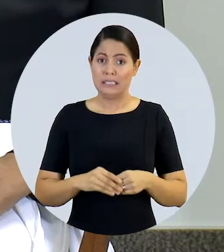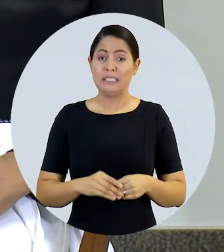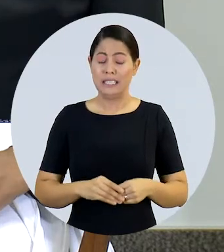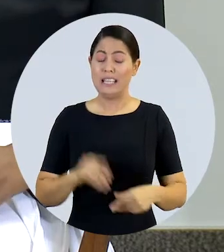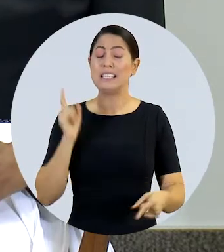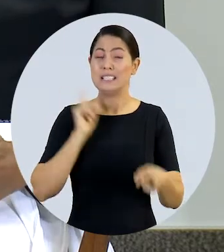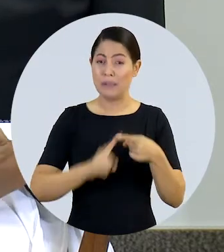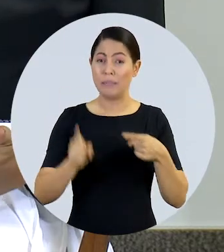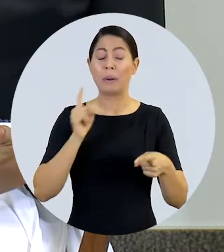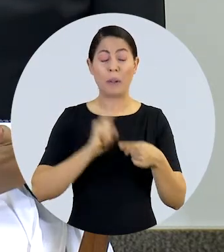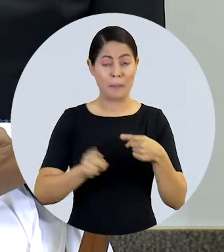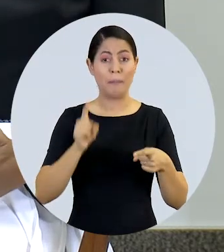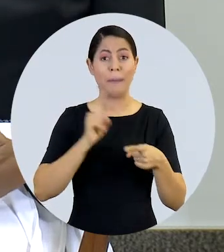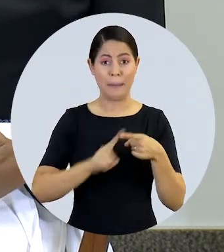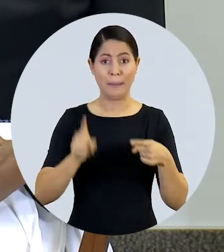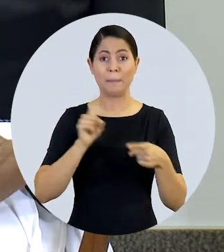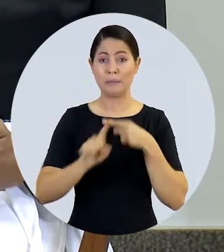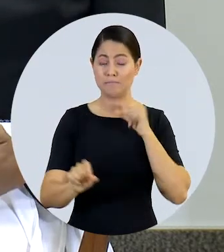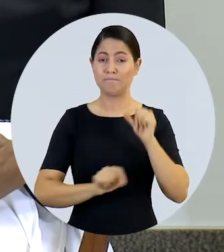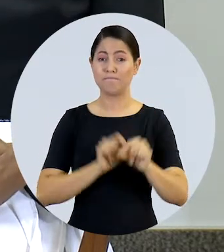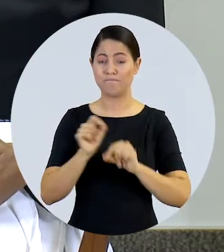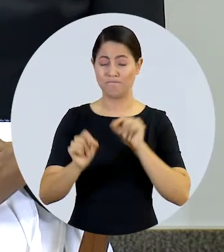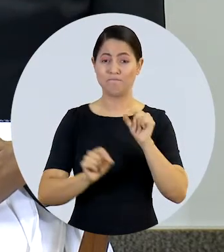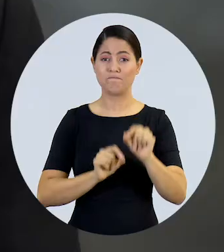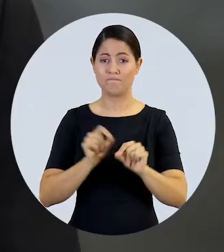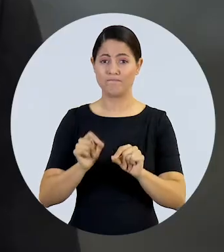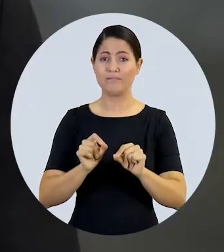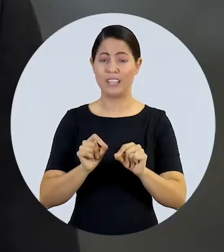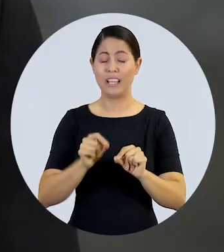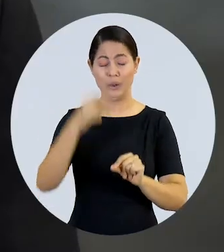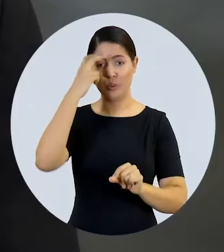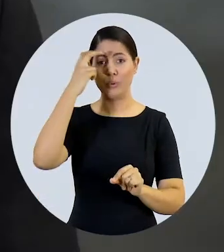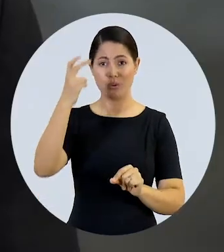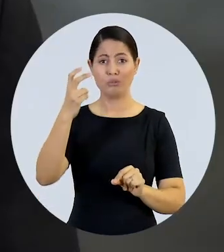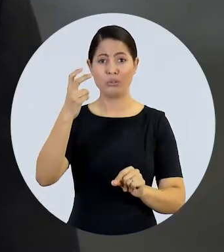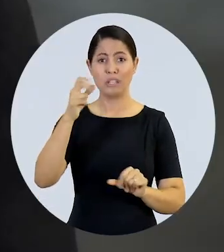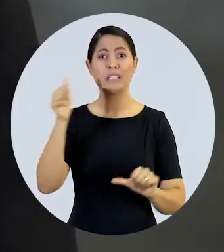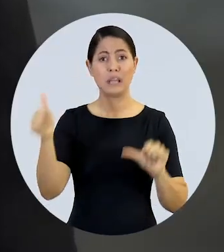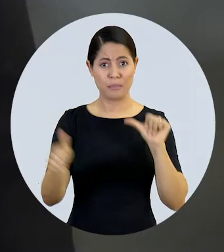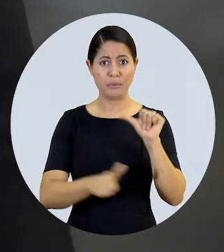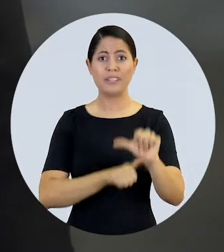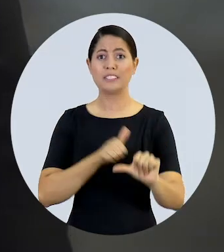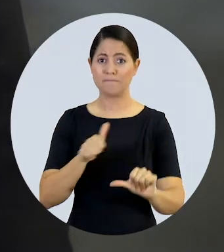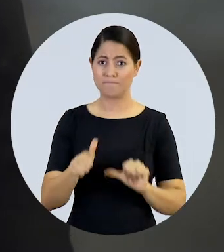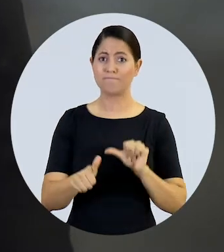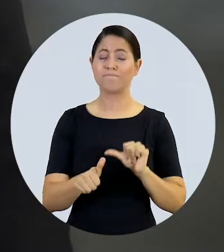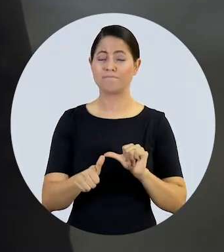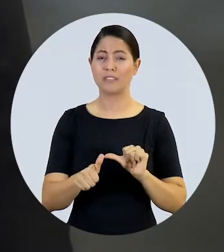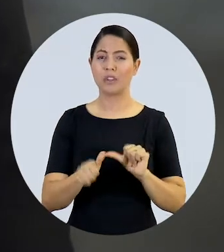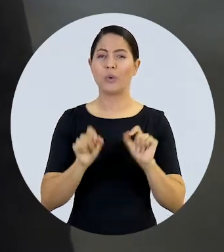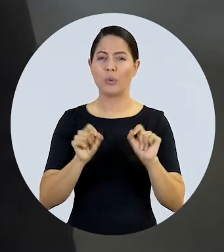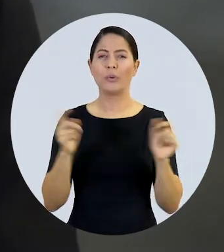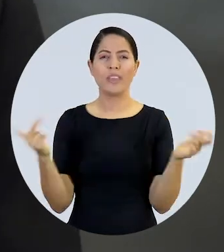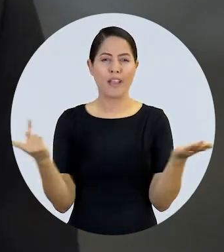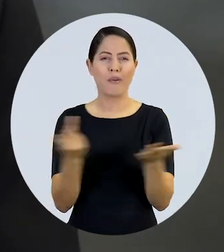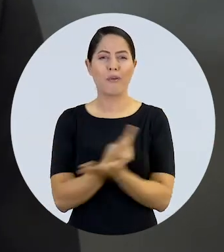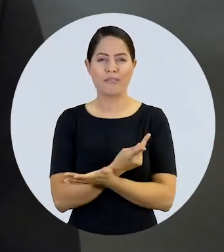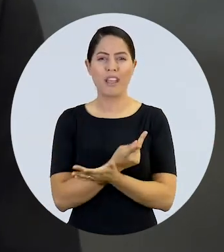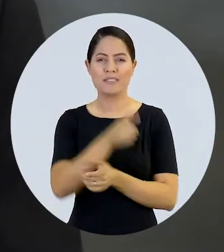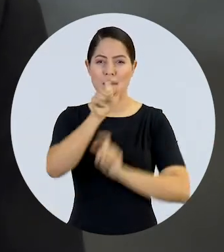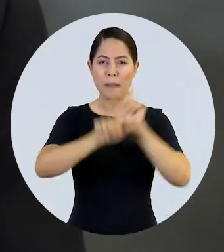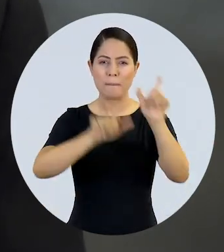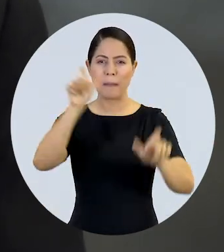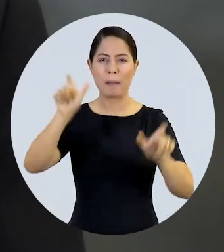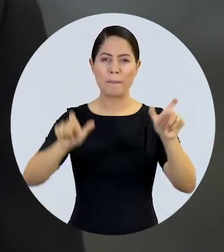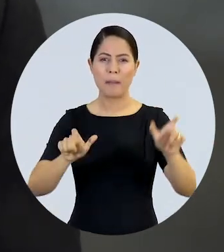problema que está havendo esse recesso, está recrudescendo, é por força do que a cultura está mudando. Os exemplos que